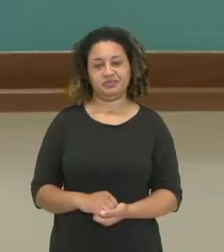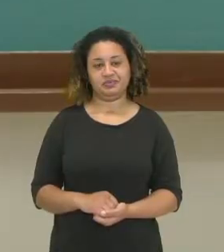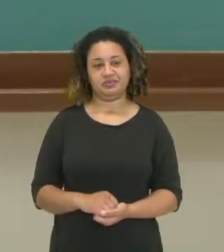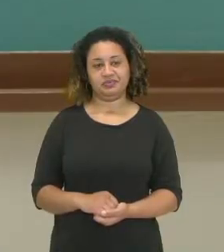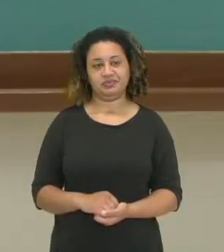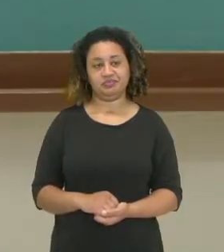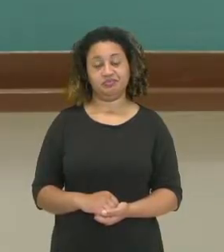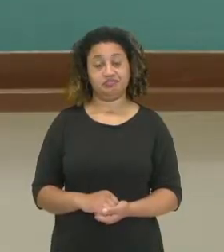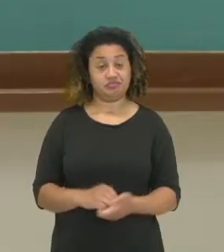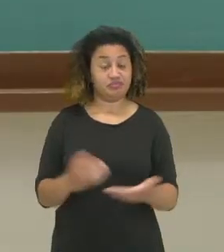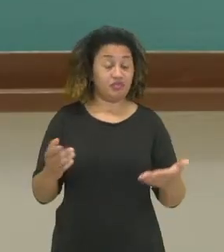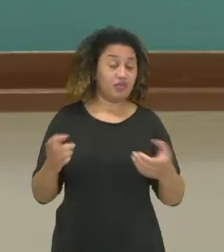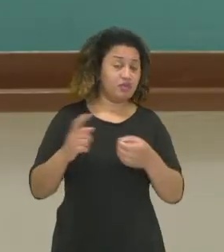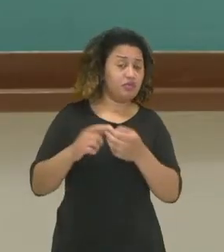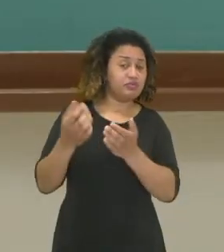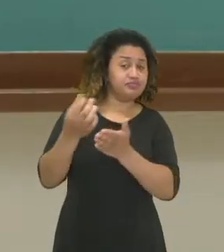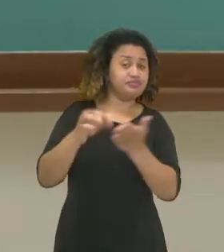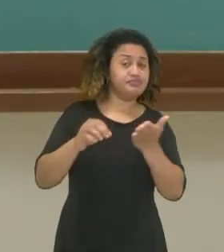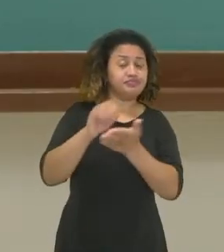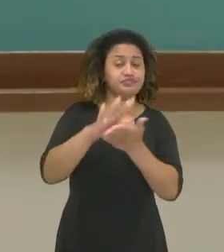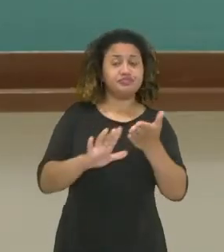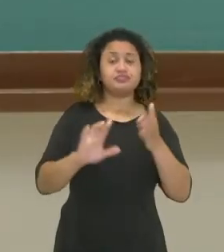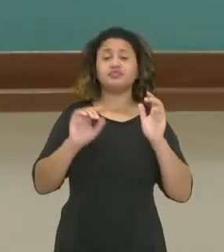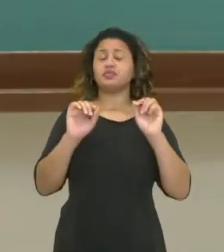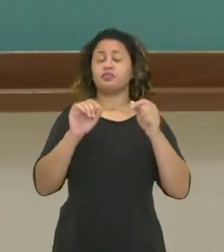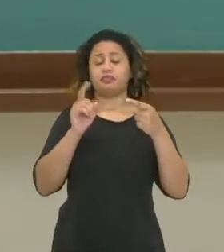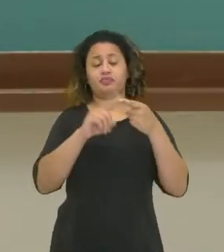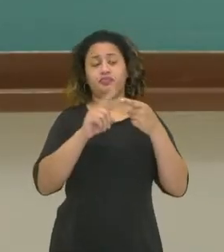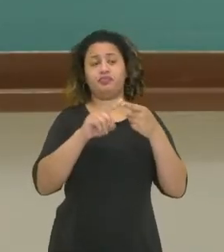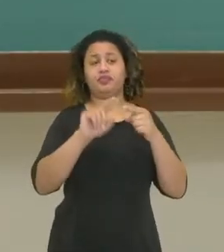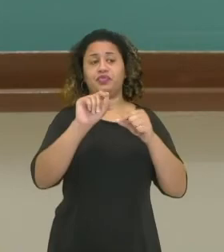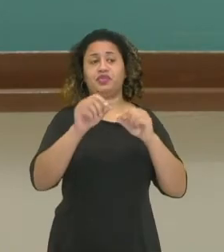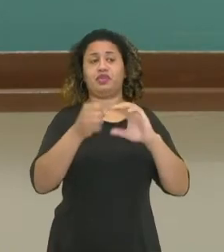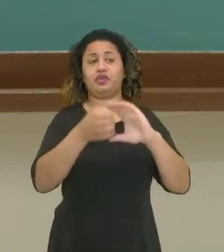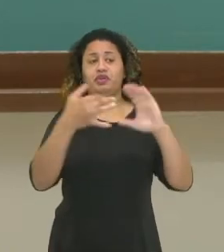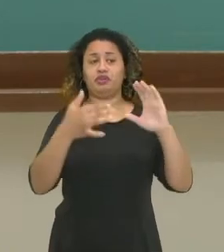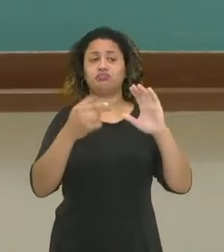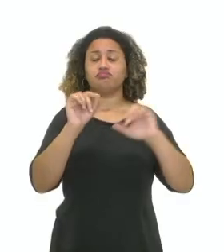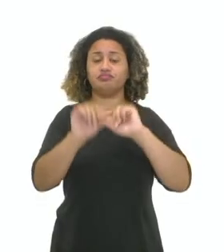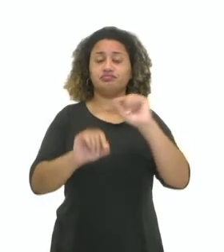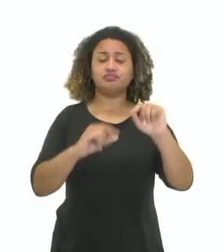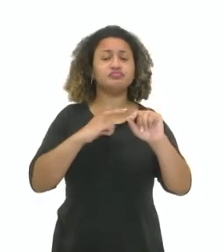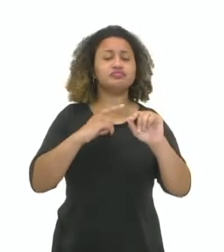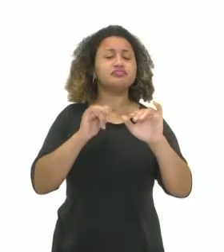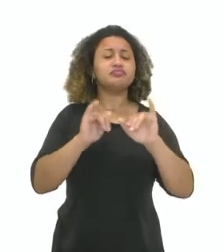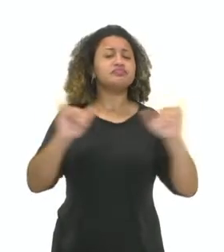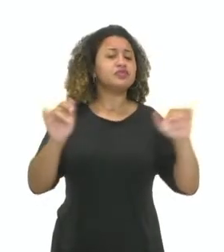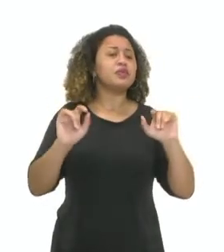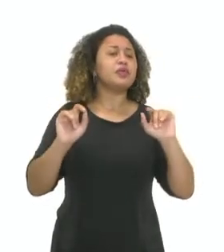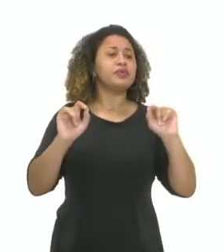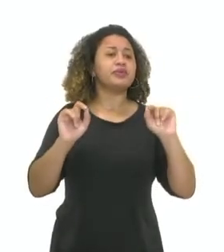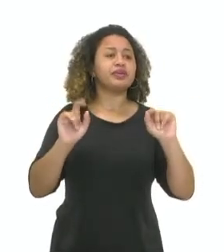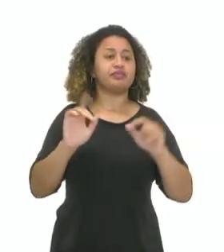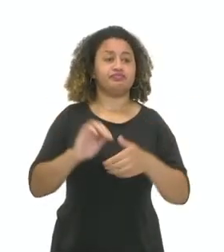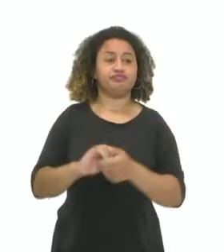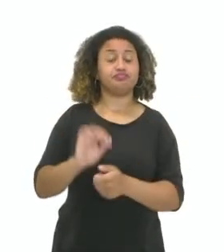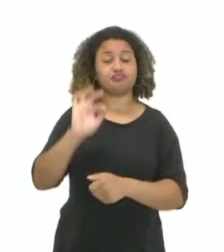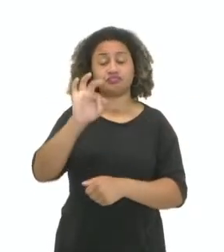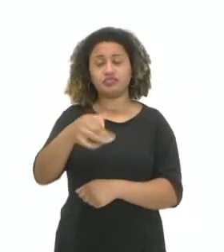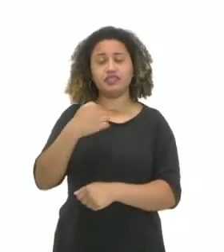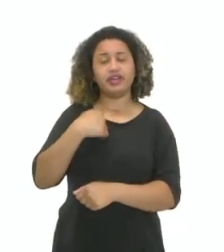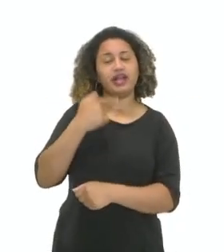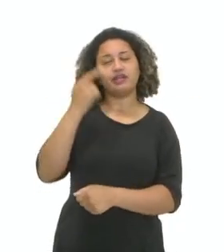Voltei a gabaritar contigo, por exemplo, a letra A, os aspectos dominantes desses prenúncios. Então, o fim das